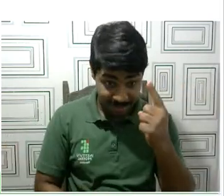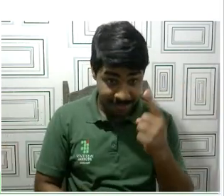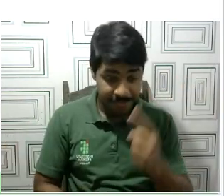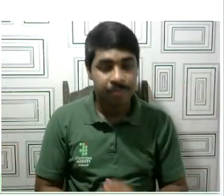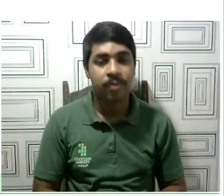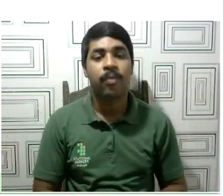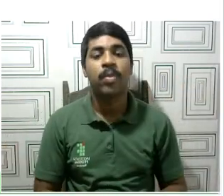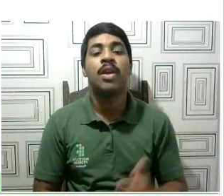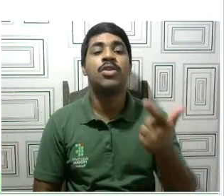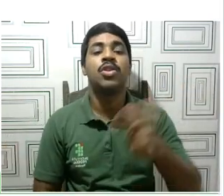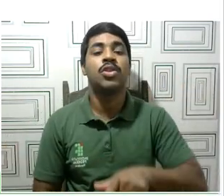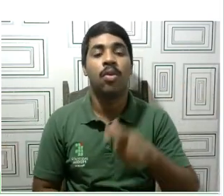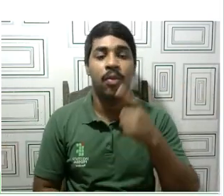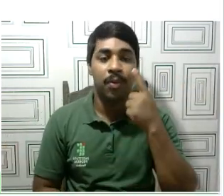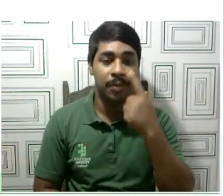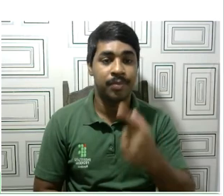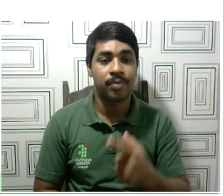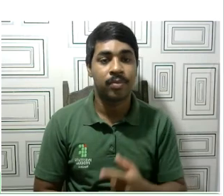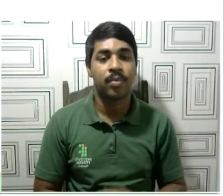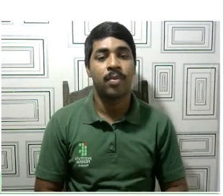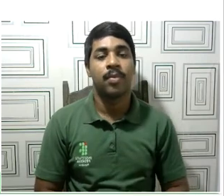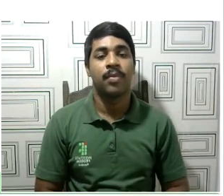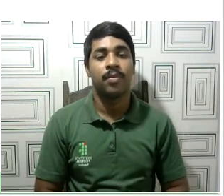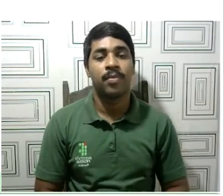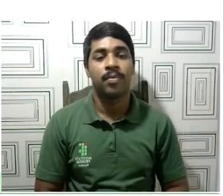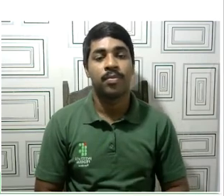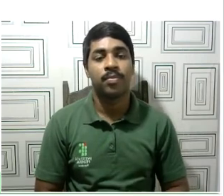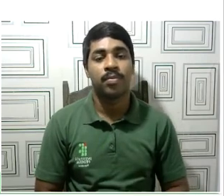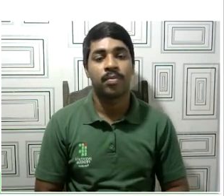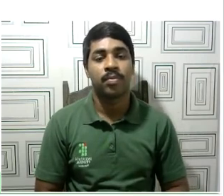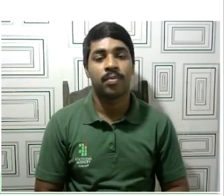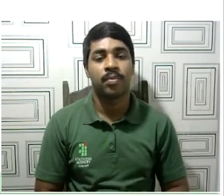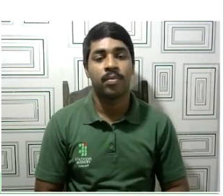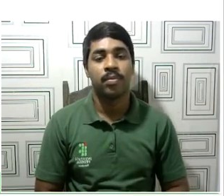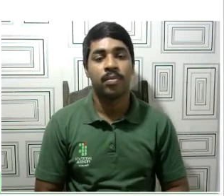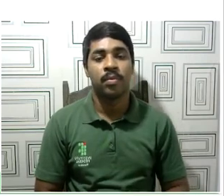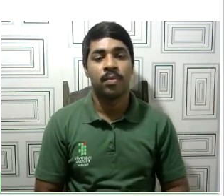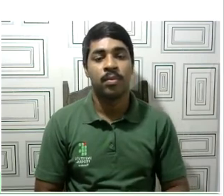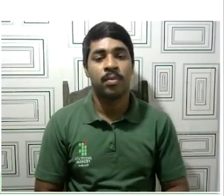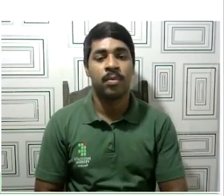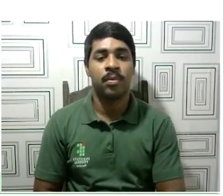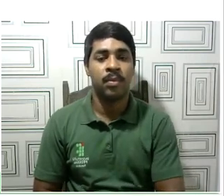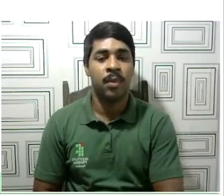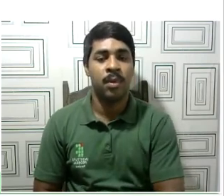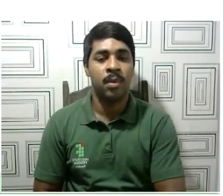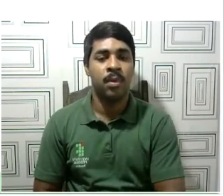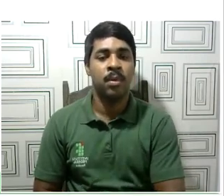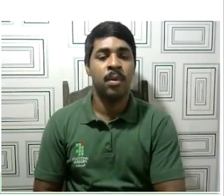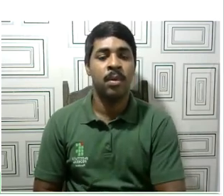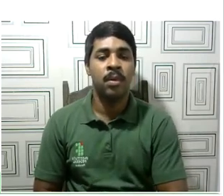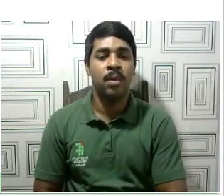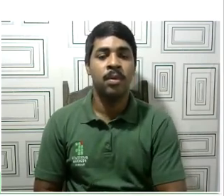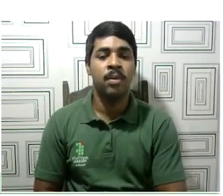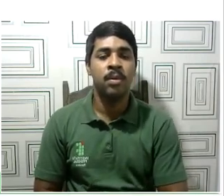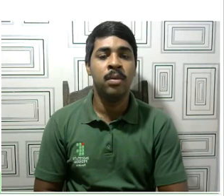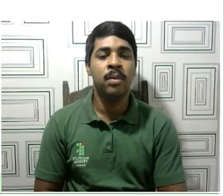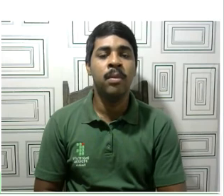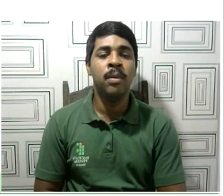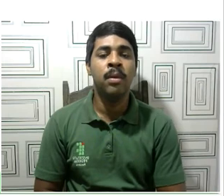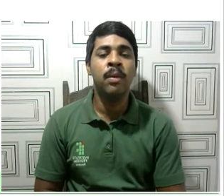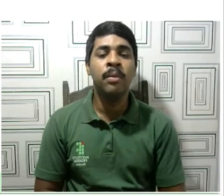vírgula está bem aqui, né? A gente vai deslocar ela 1, 2, 3, 4, 5, 6,